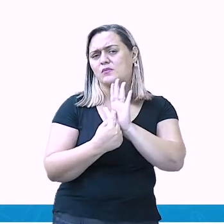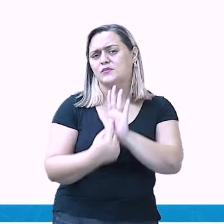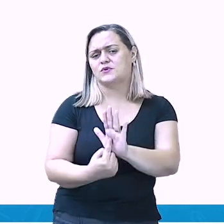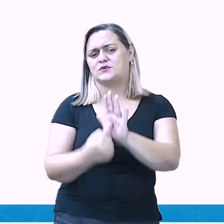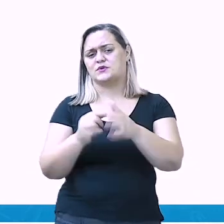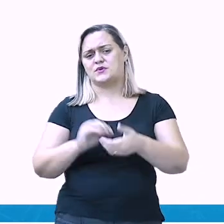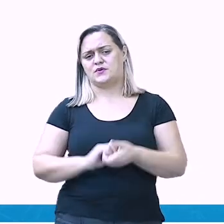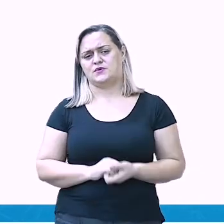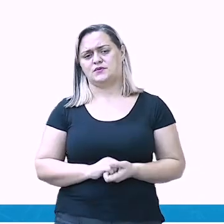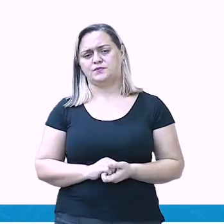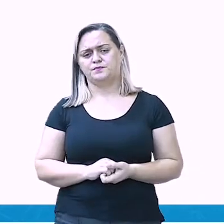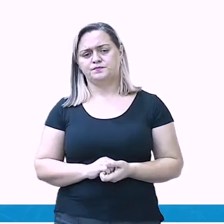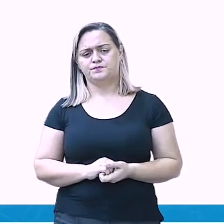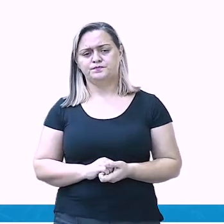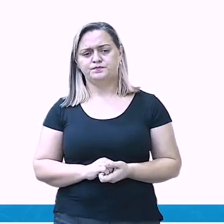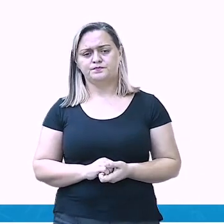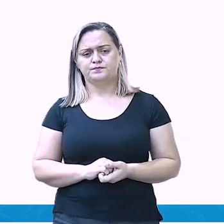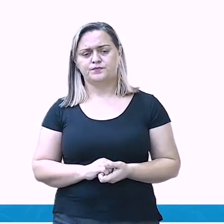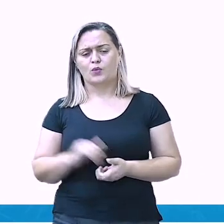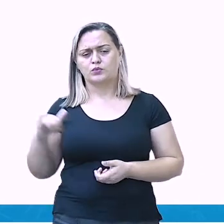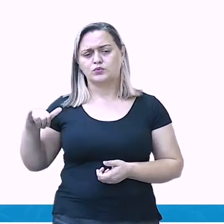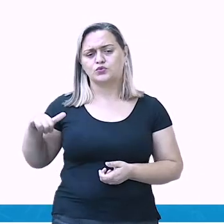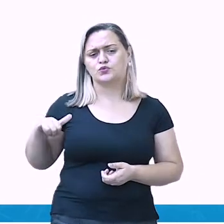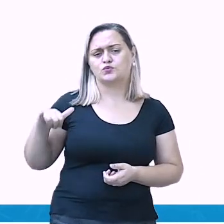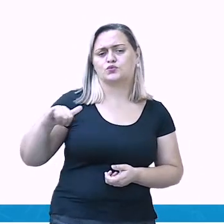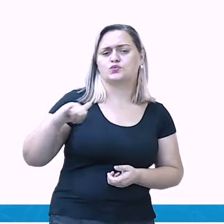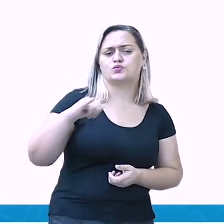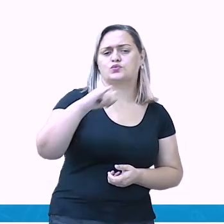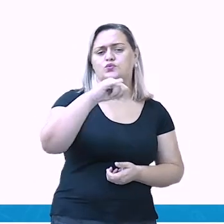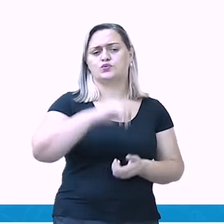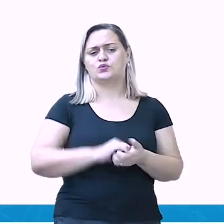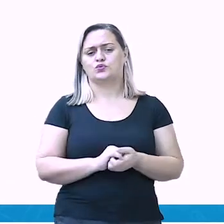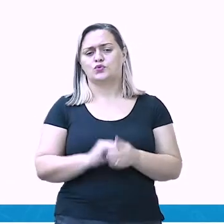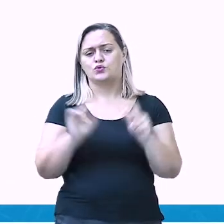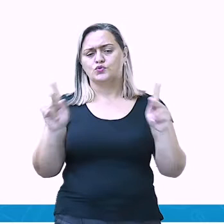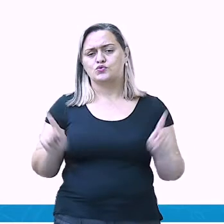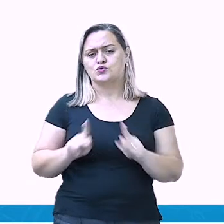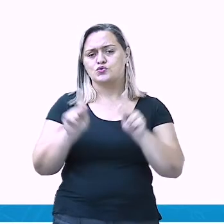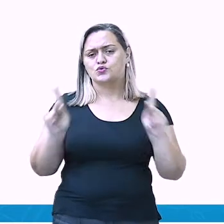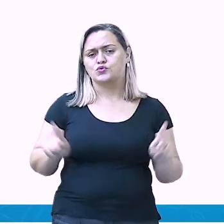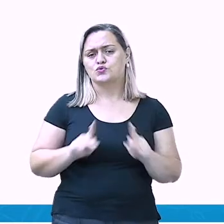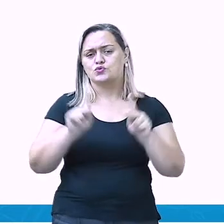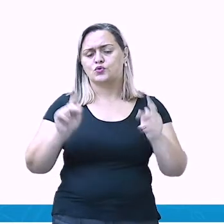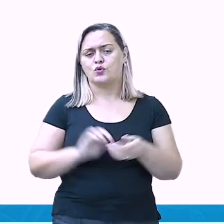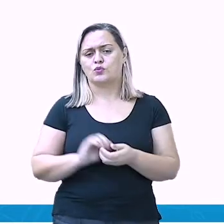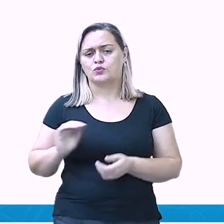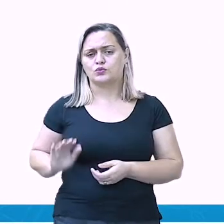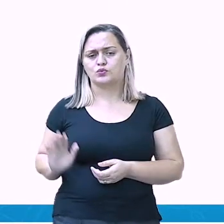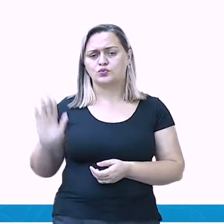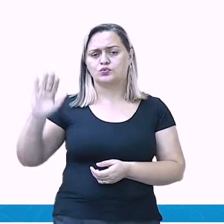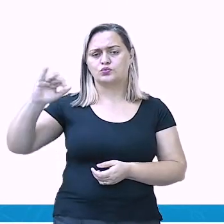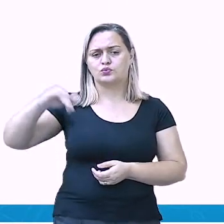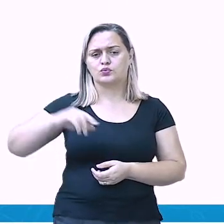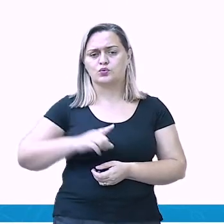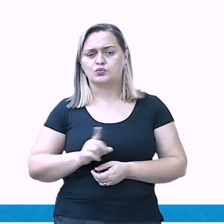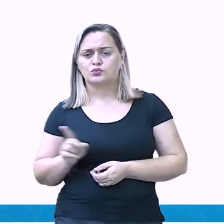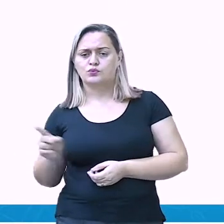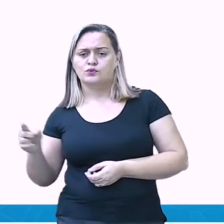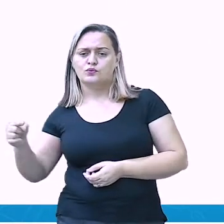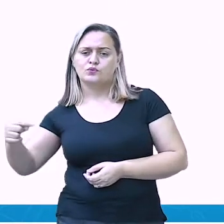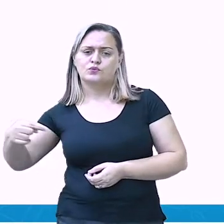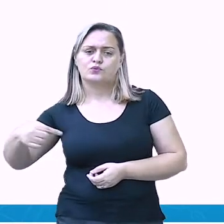aeroporto, barcas, shopping, representação de relevo, curvas de